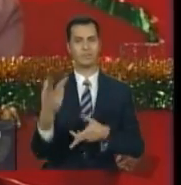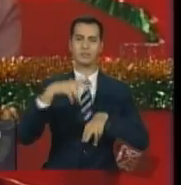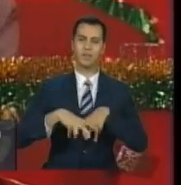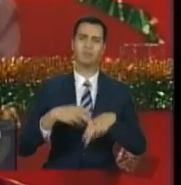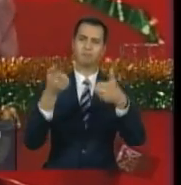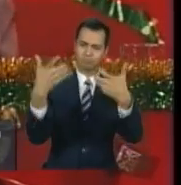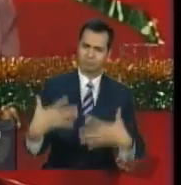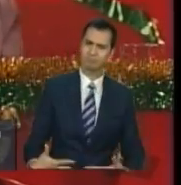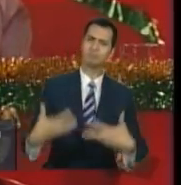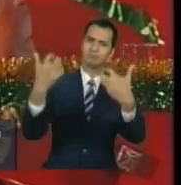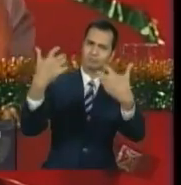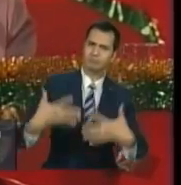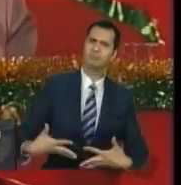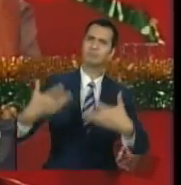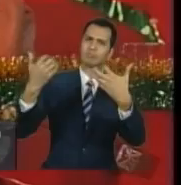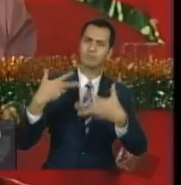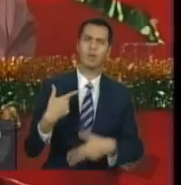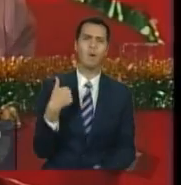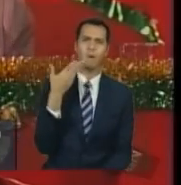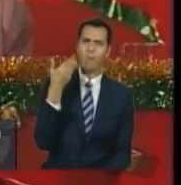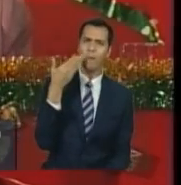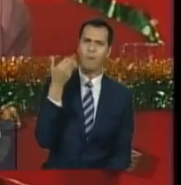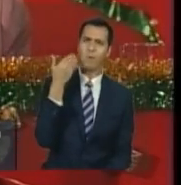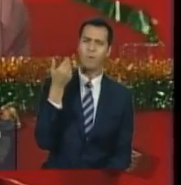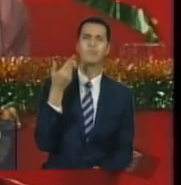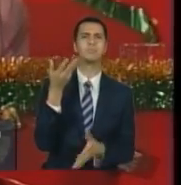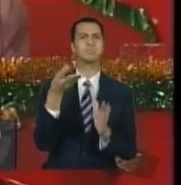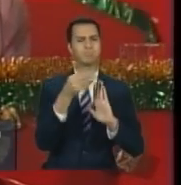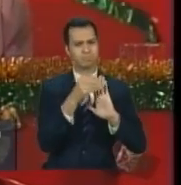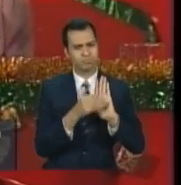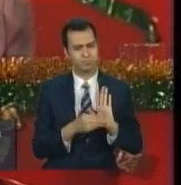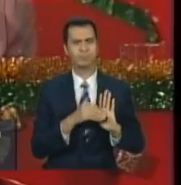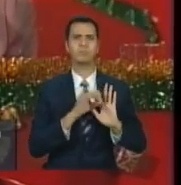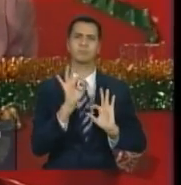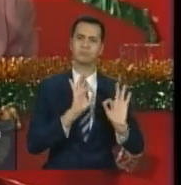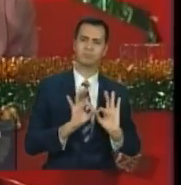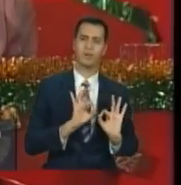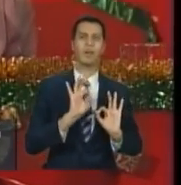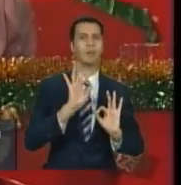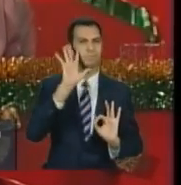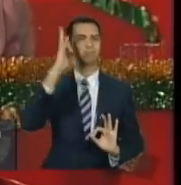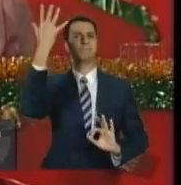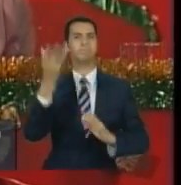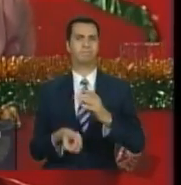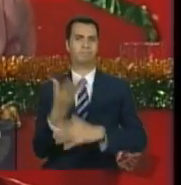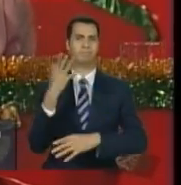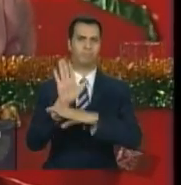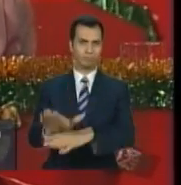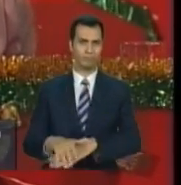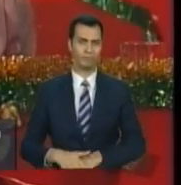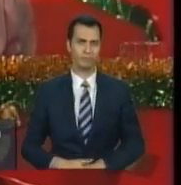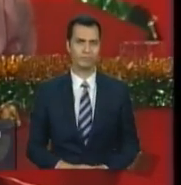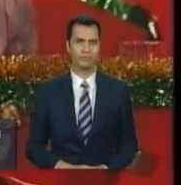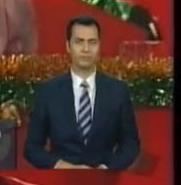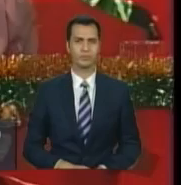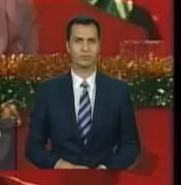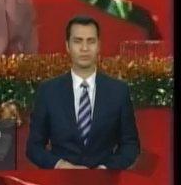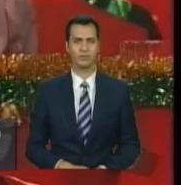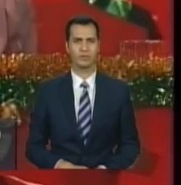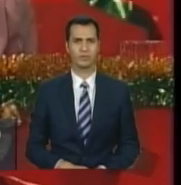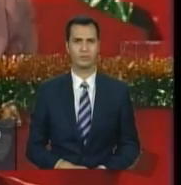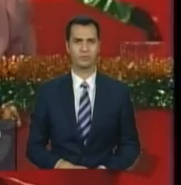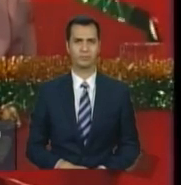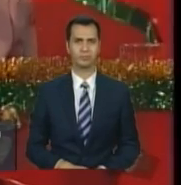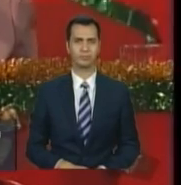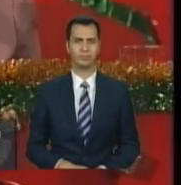muito e de tomar as providências devidas. Eu acredito também